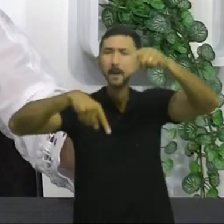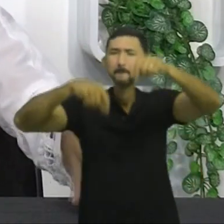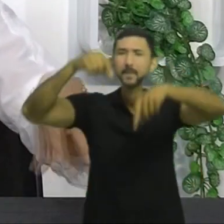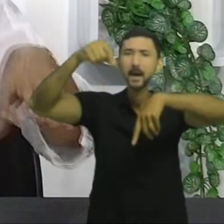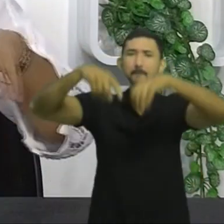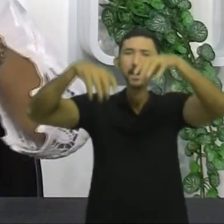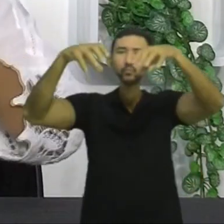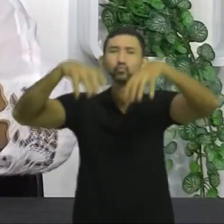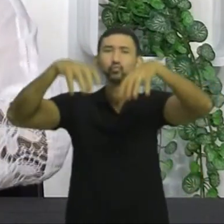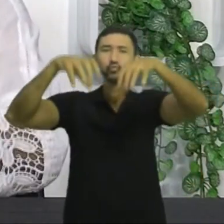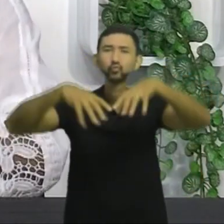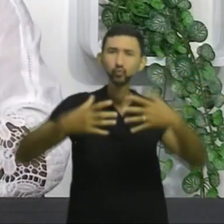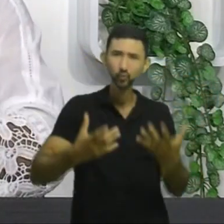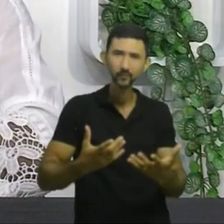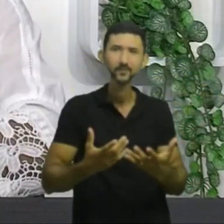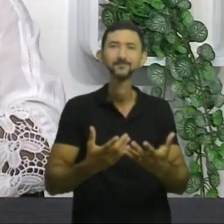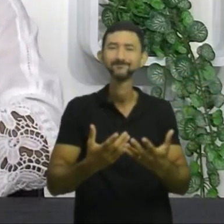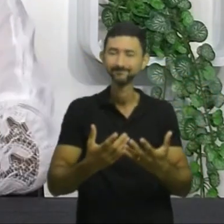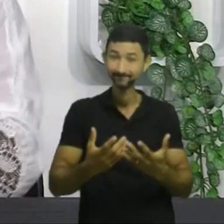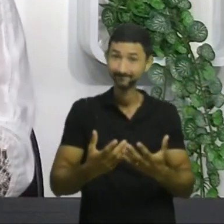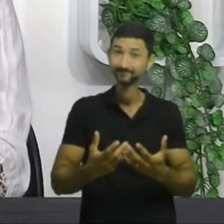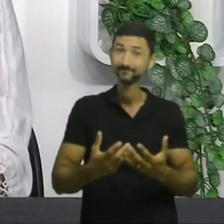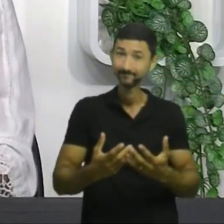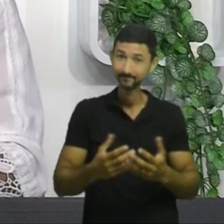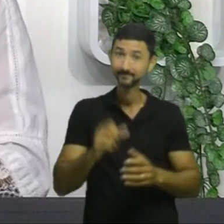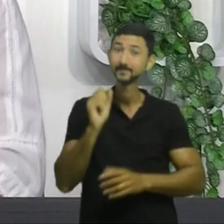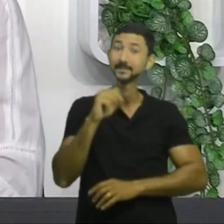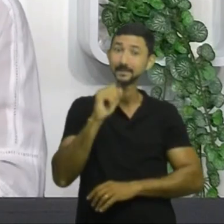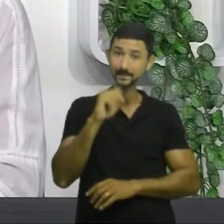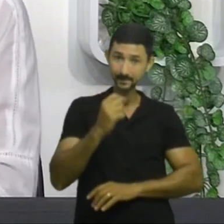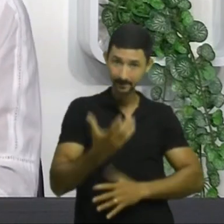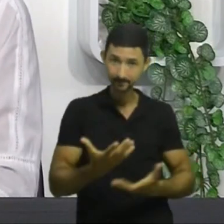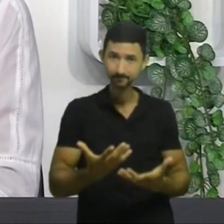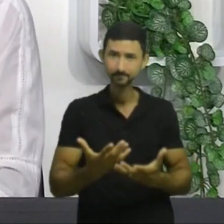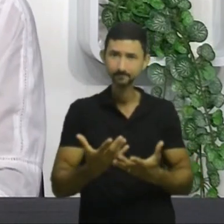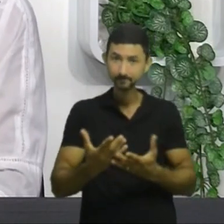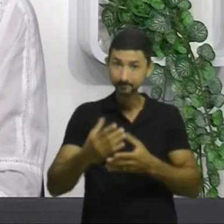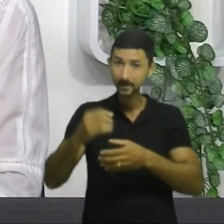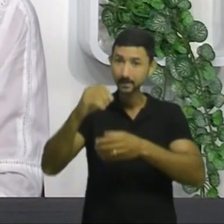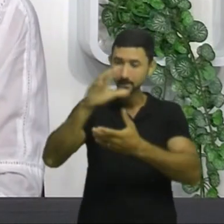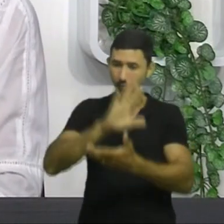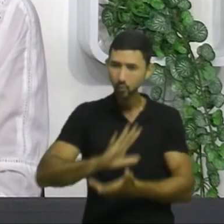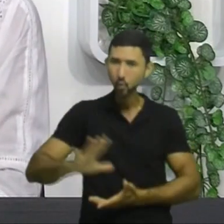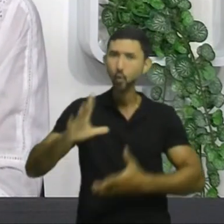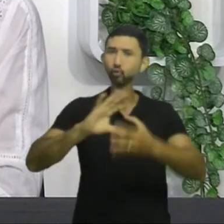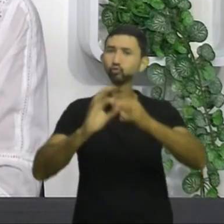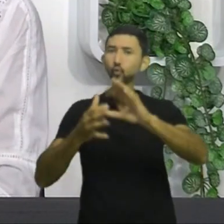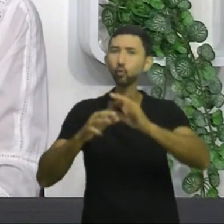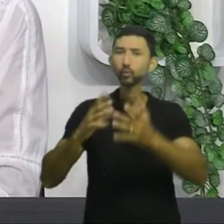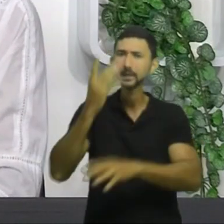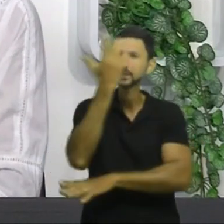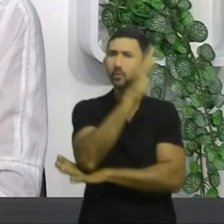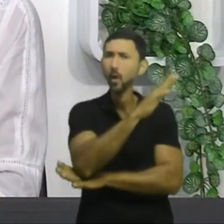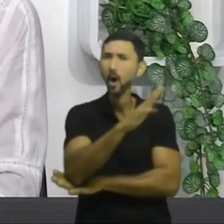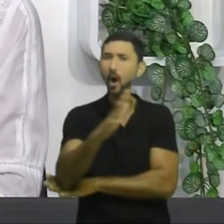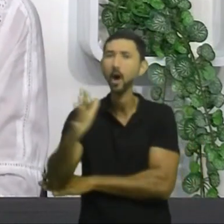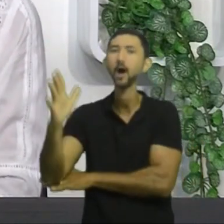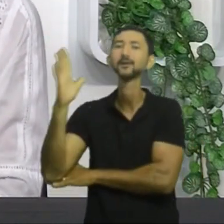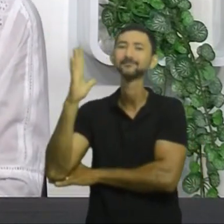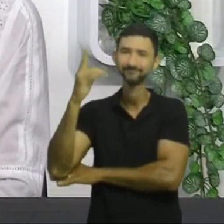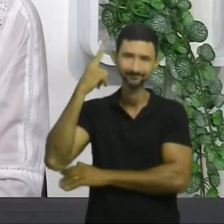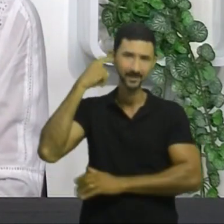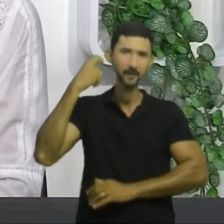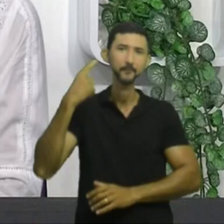outros lugares elas têm outras disposições, estão dentro dessa realidade dos